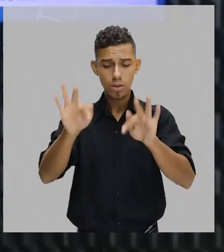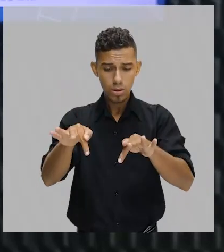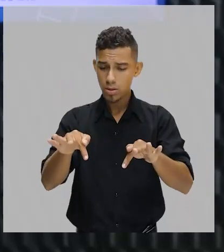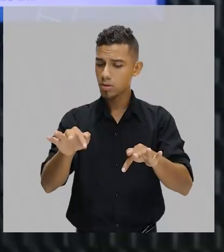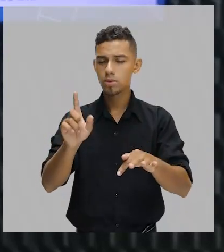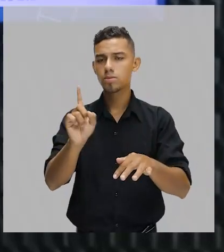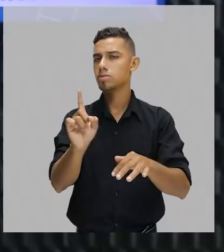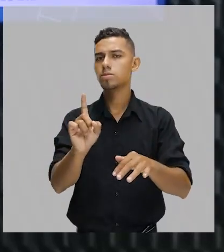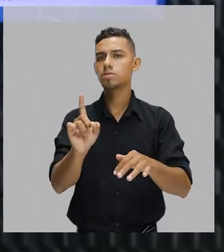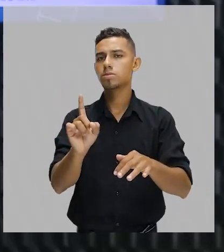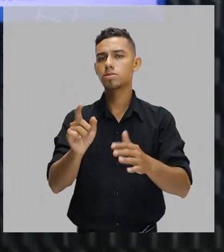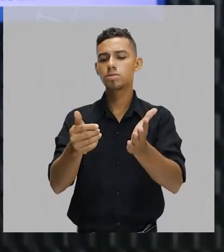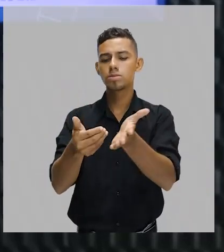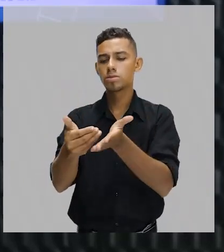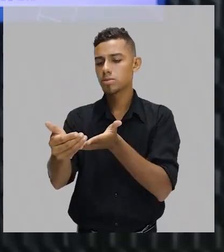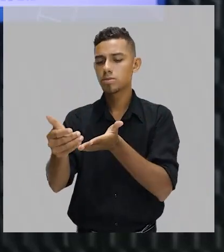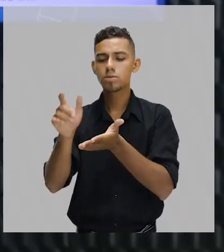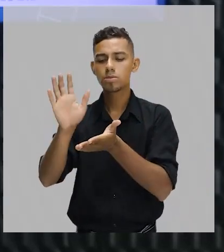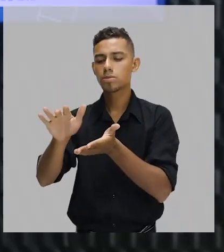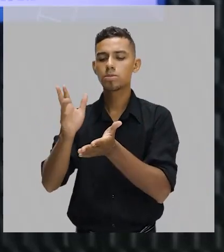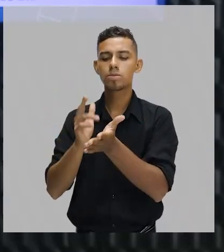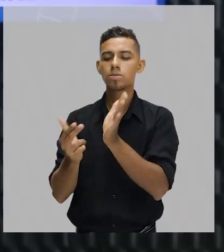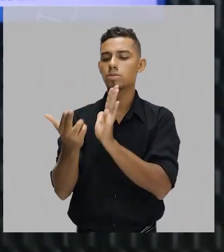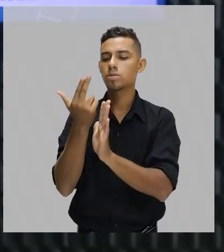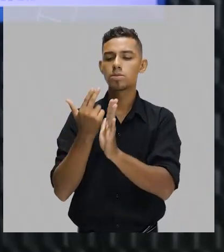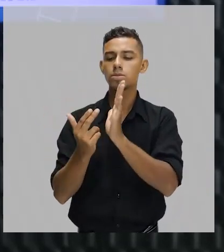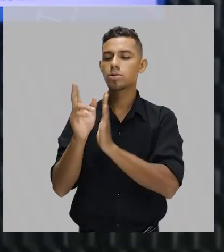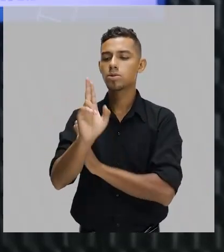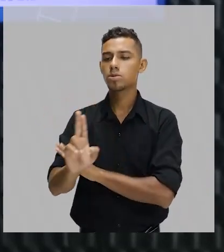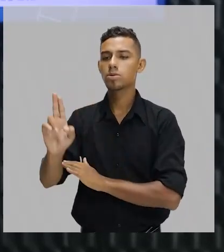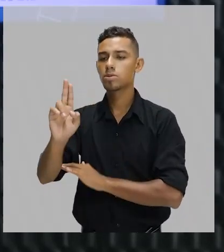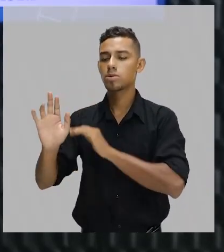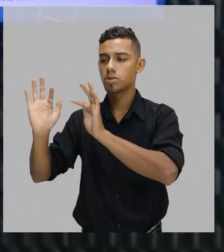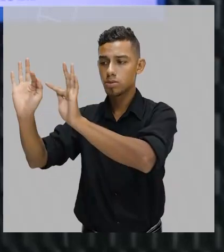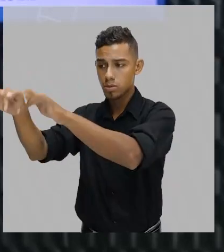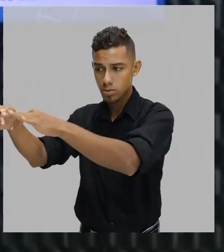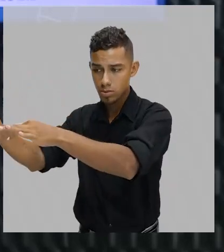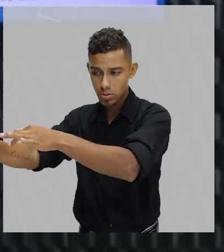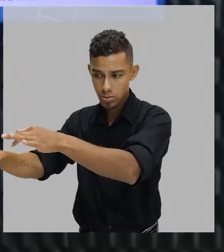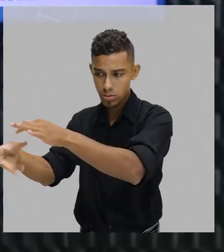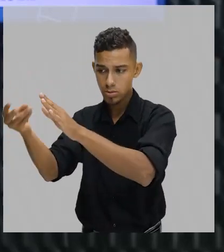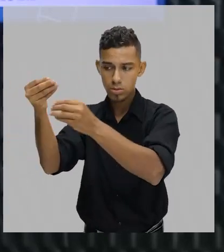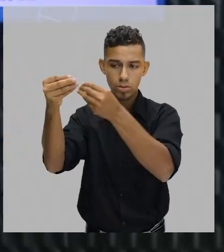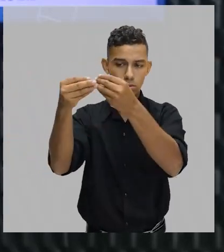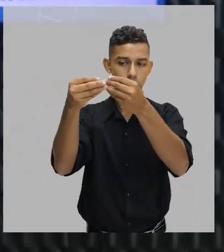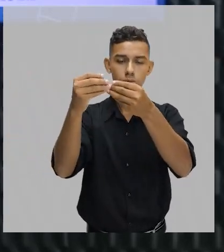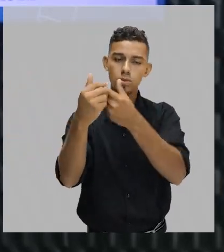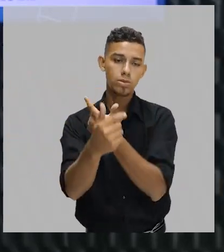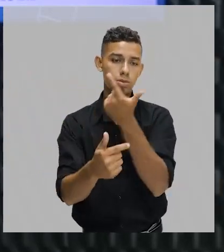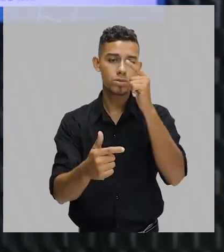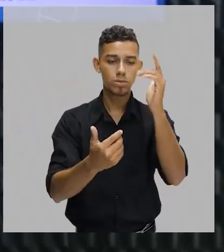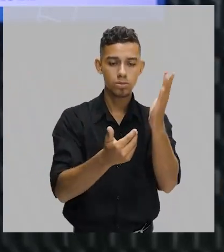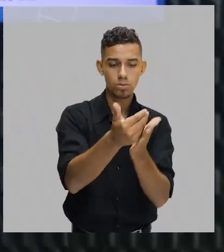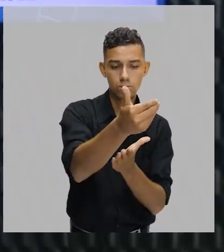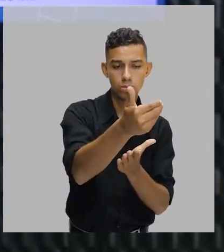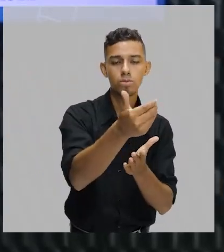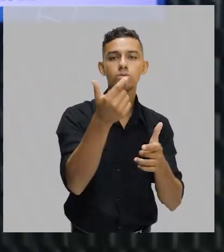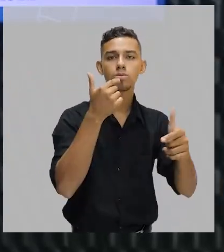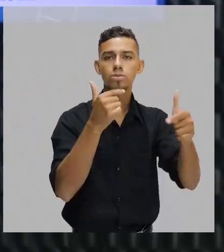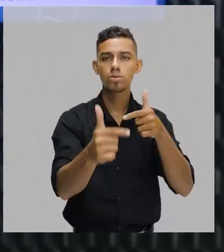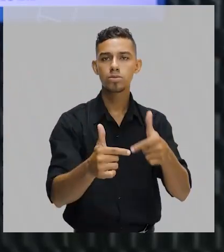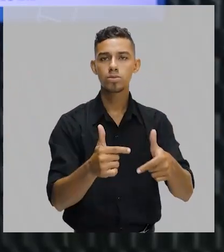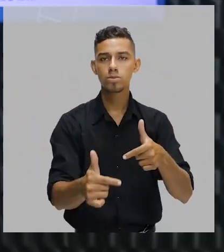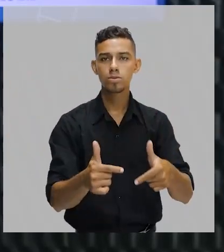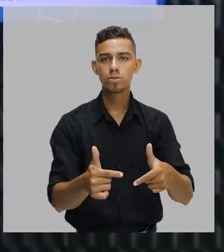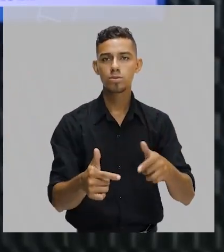si. Como assim, professor? O desenho, normalmente, ele é utilizado para finalizar alguma coisa, ou então, geralmente, para iniciar um trabalho.